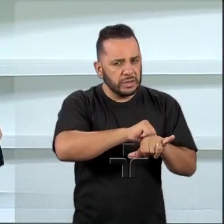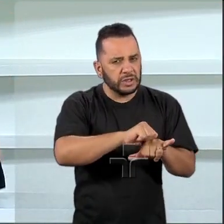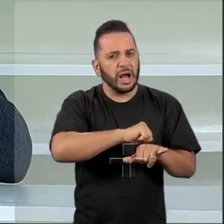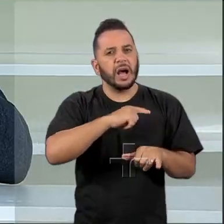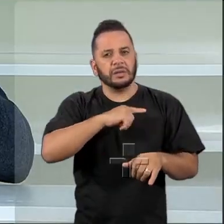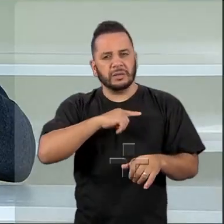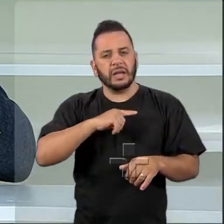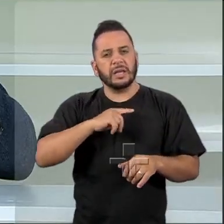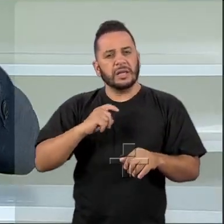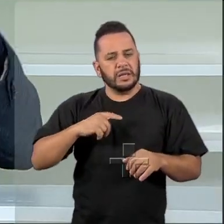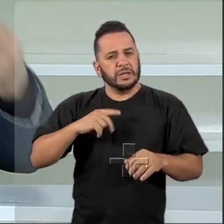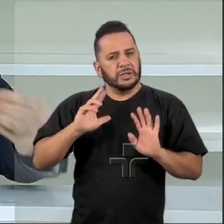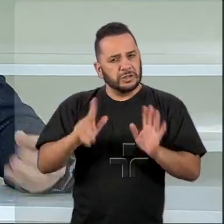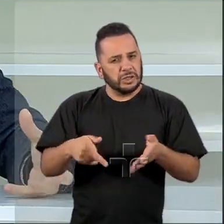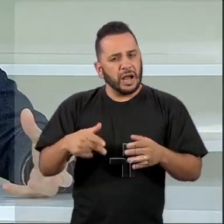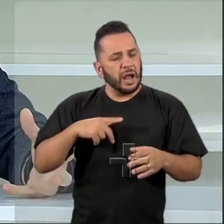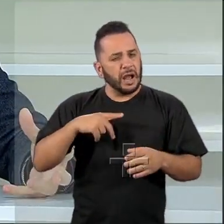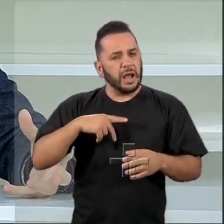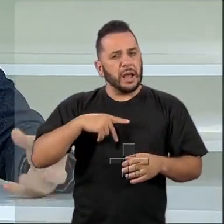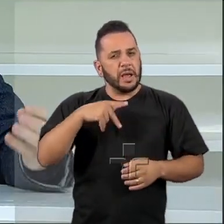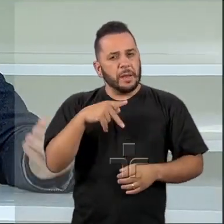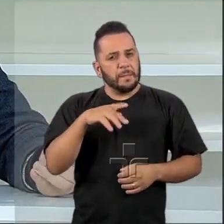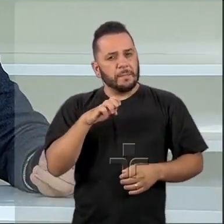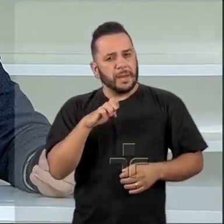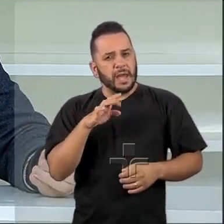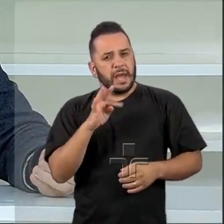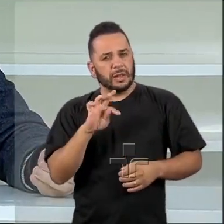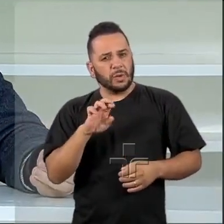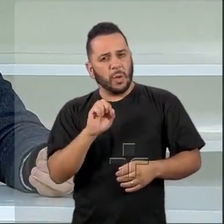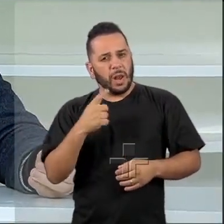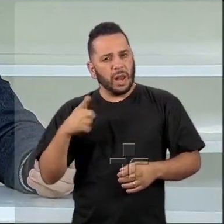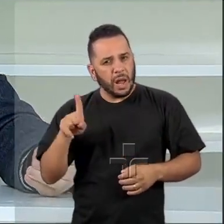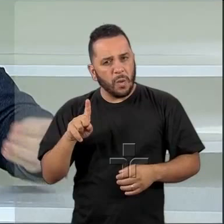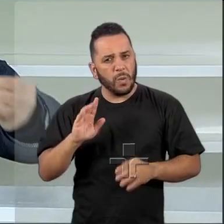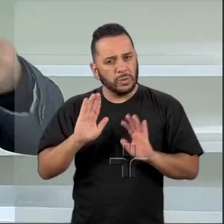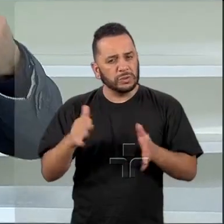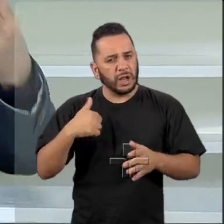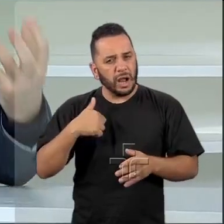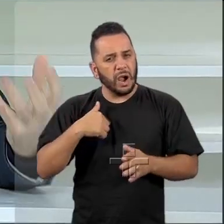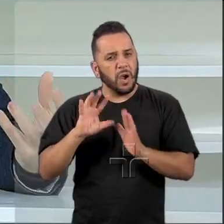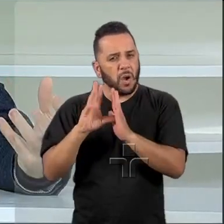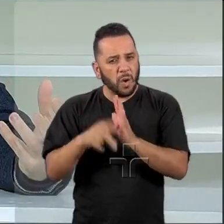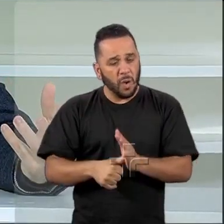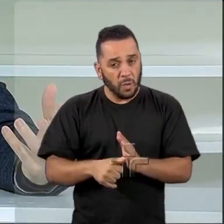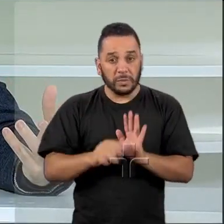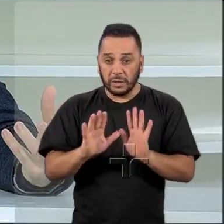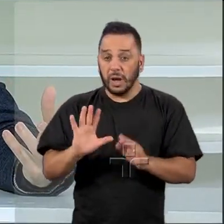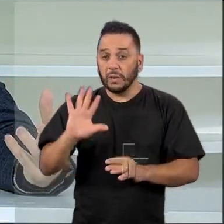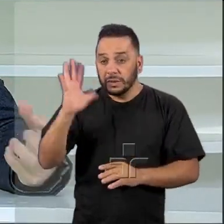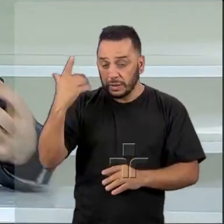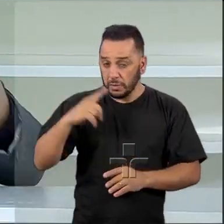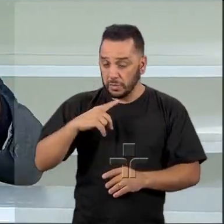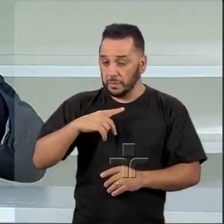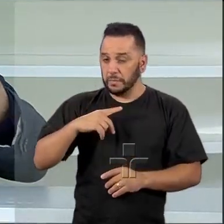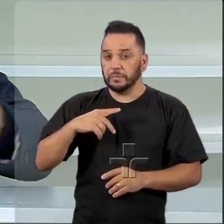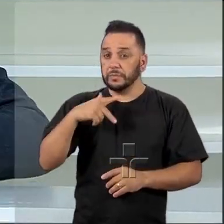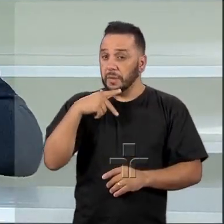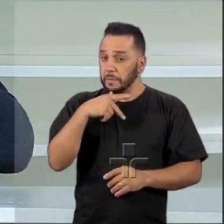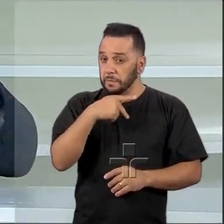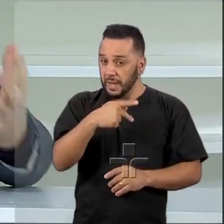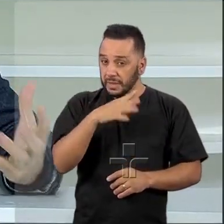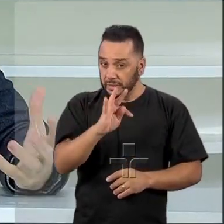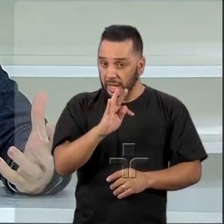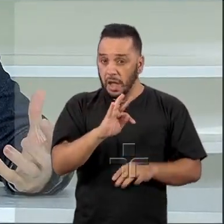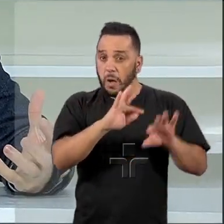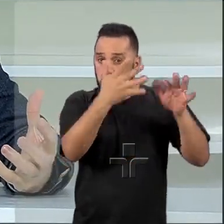o PT morreu uma vez, em 2005, e renasceu em 2006, que é uma coisa raríssima, dar